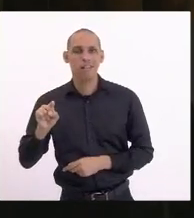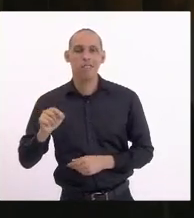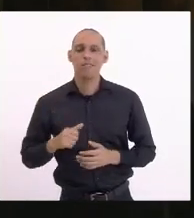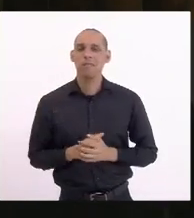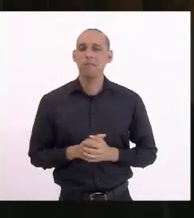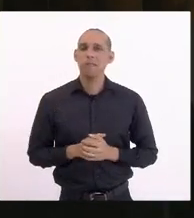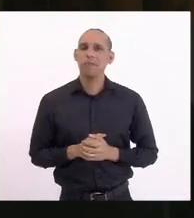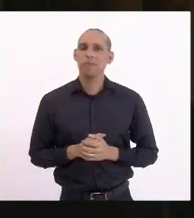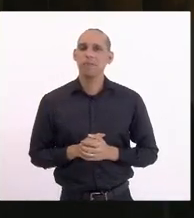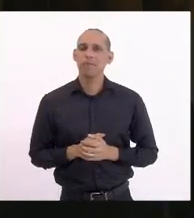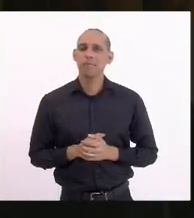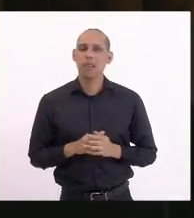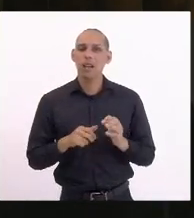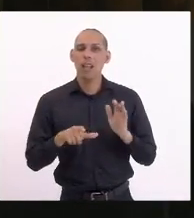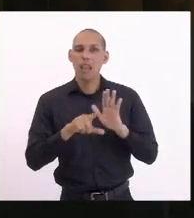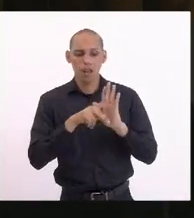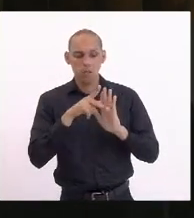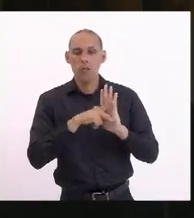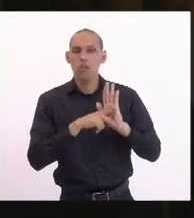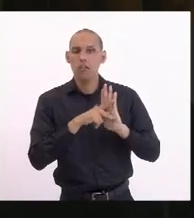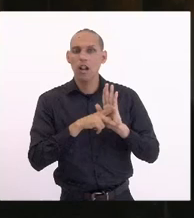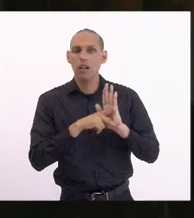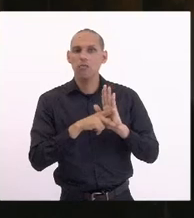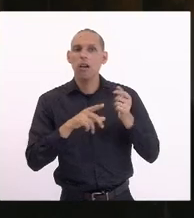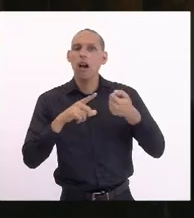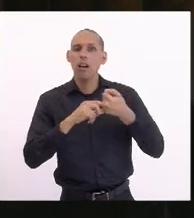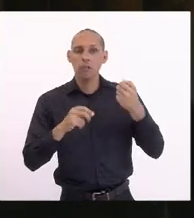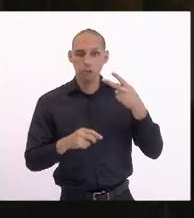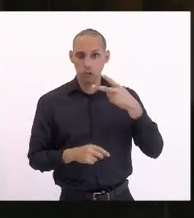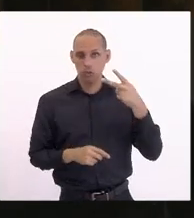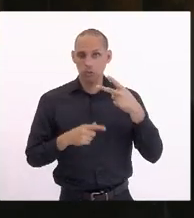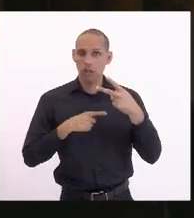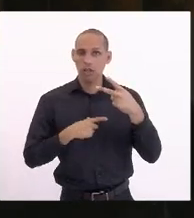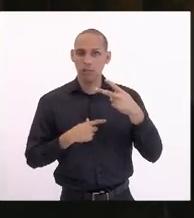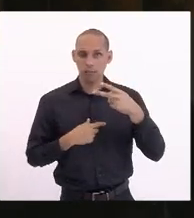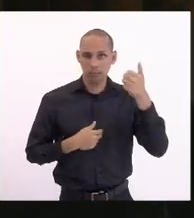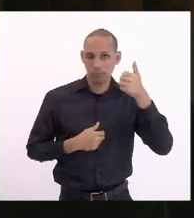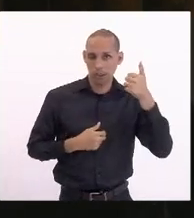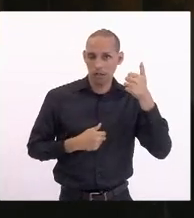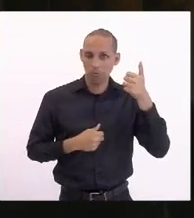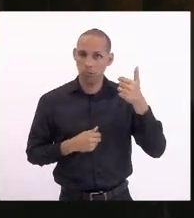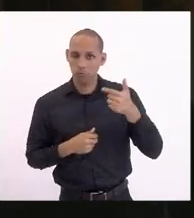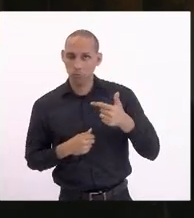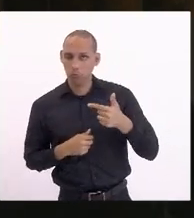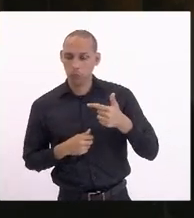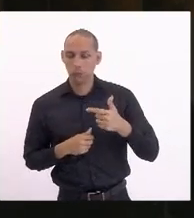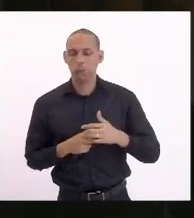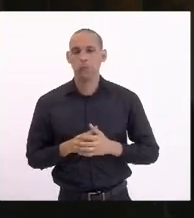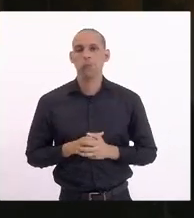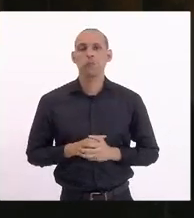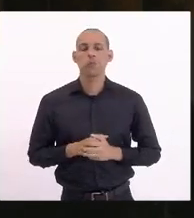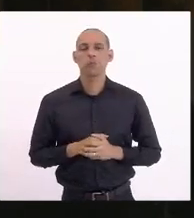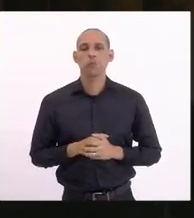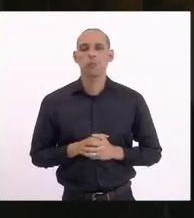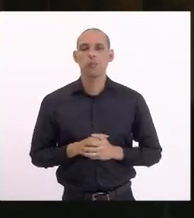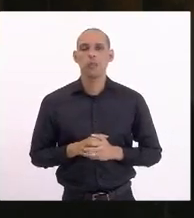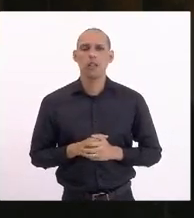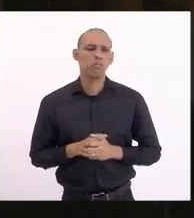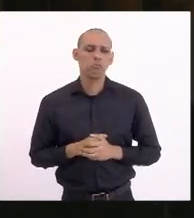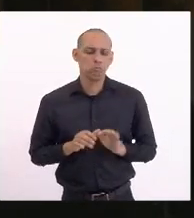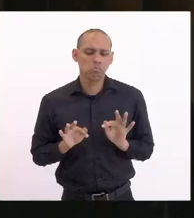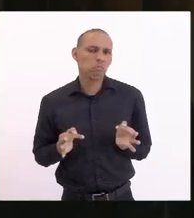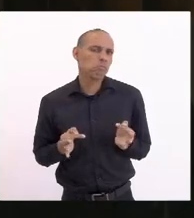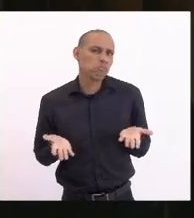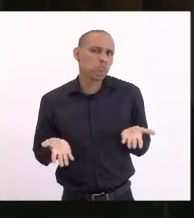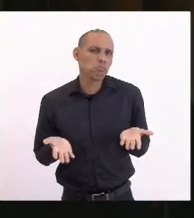O projeto tem 2 artigos. Artigo 1º, artigo 2º. Muito simples,